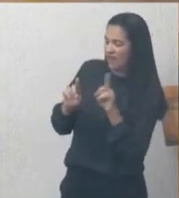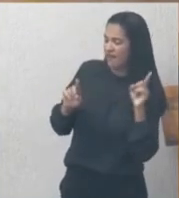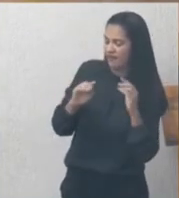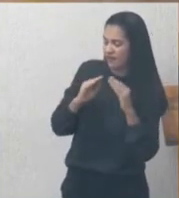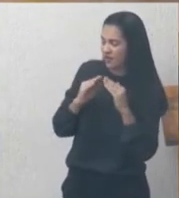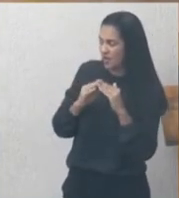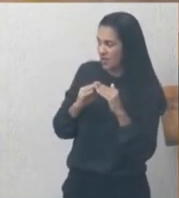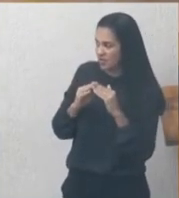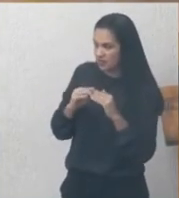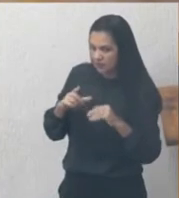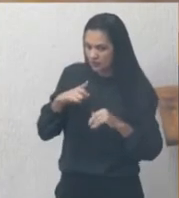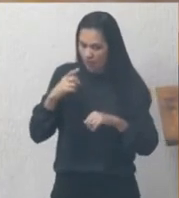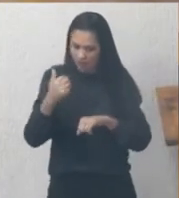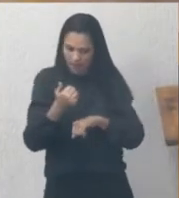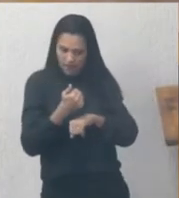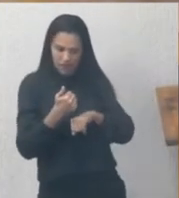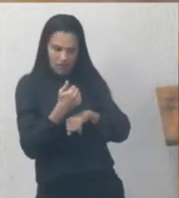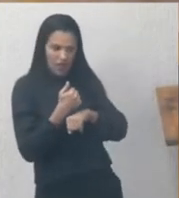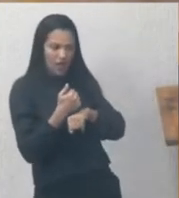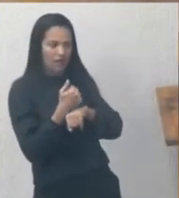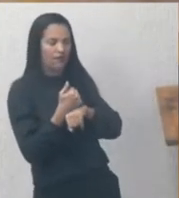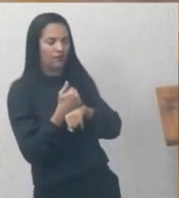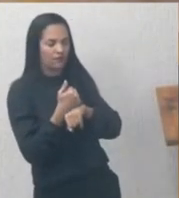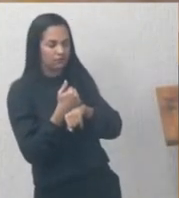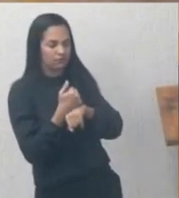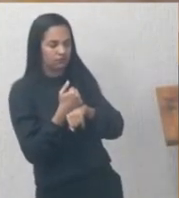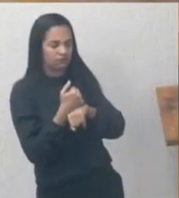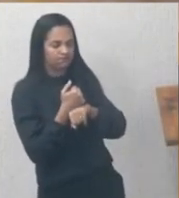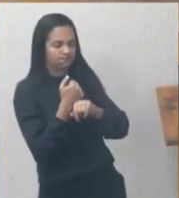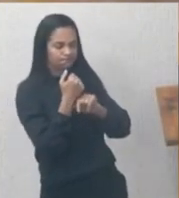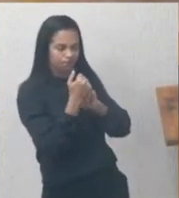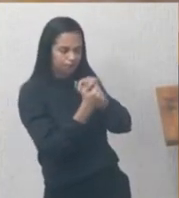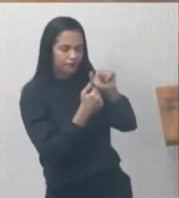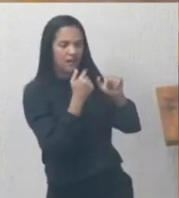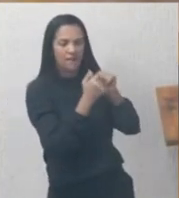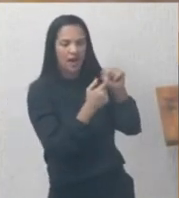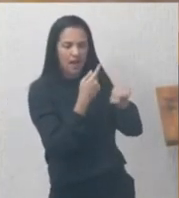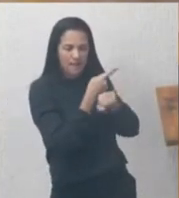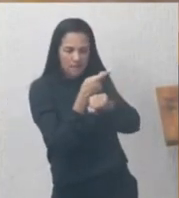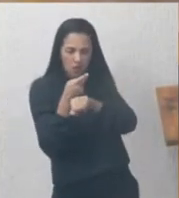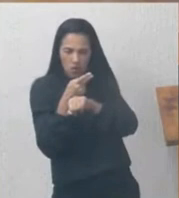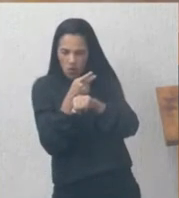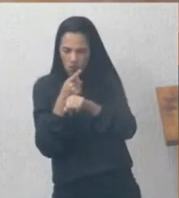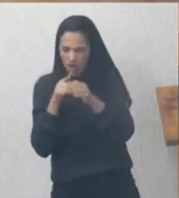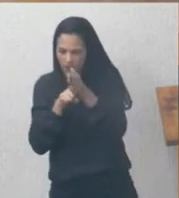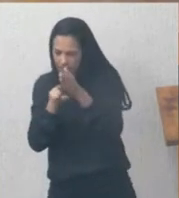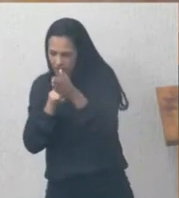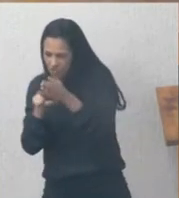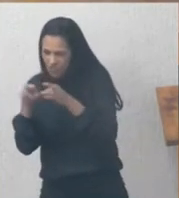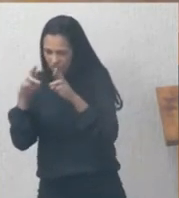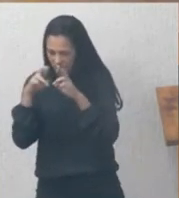lá levanta o endereço da pessoa a pessoa vai lá e comete feminicídio Mas isso também é pra mulher tá